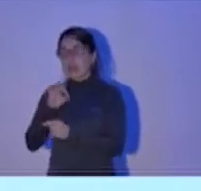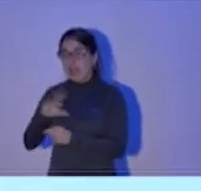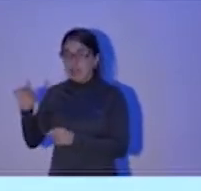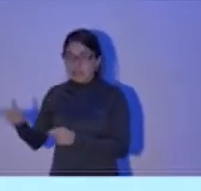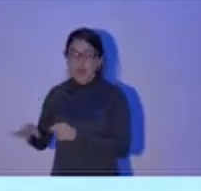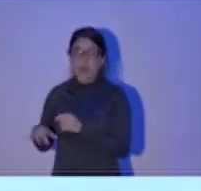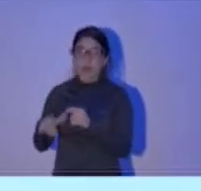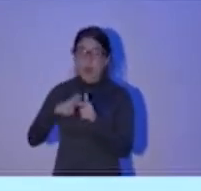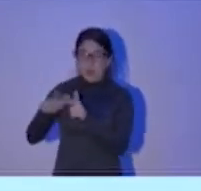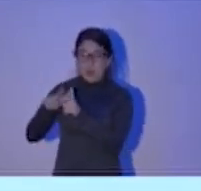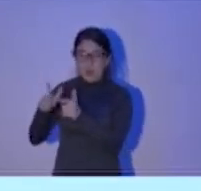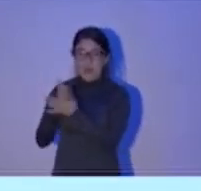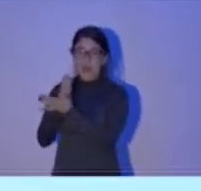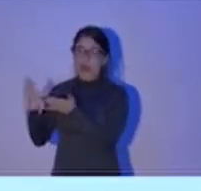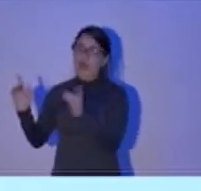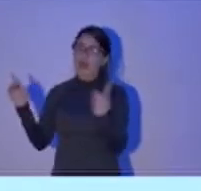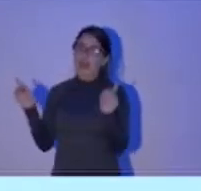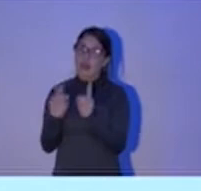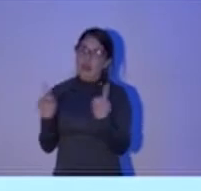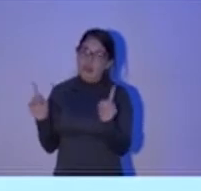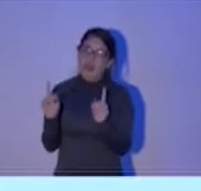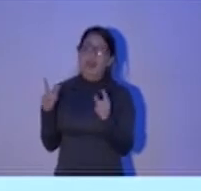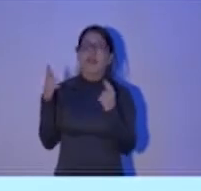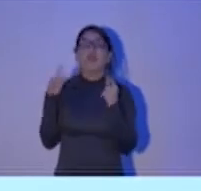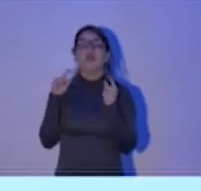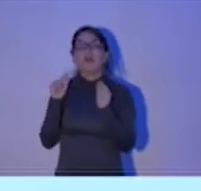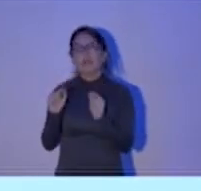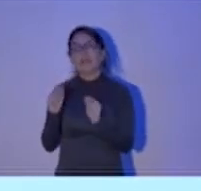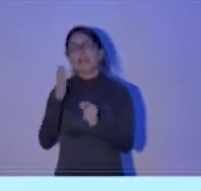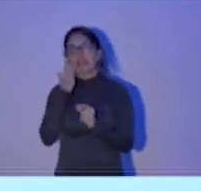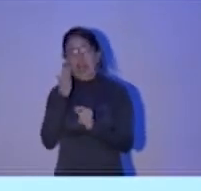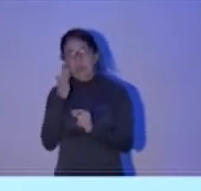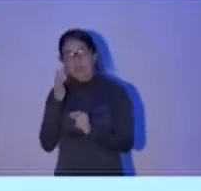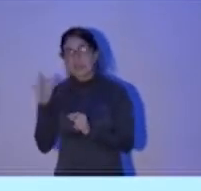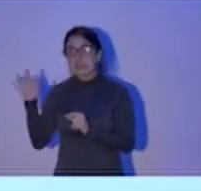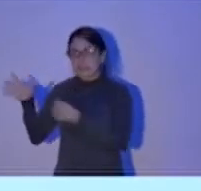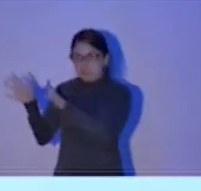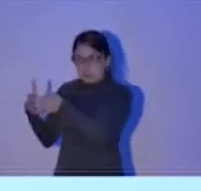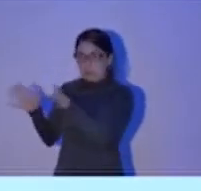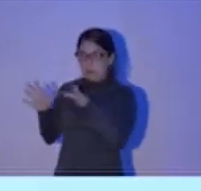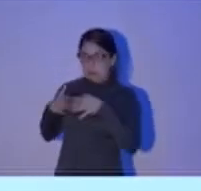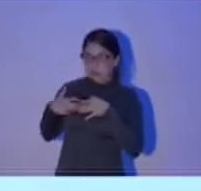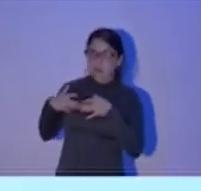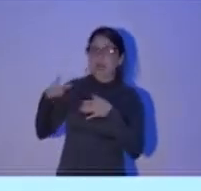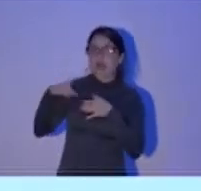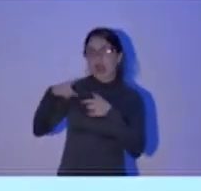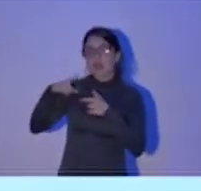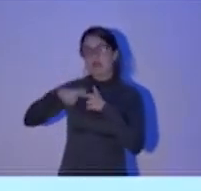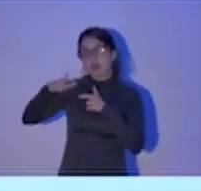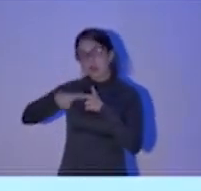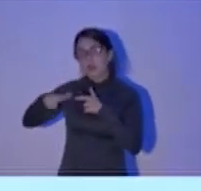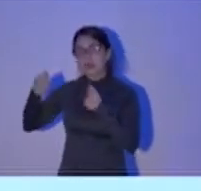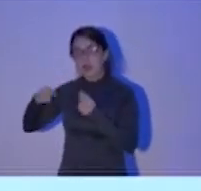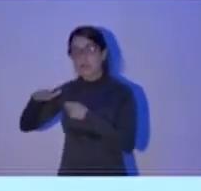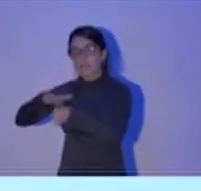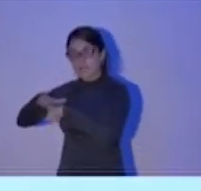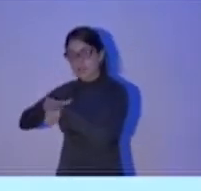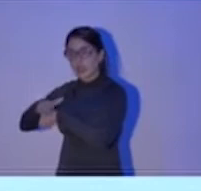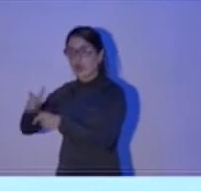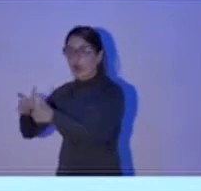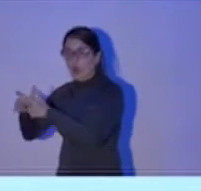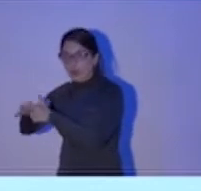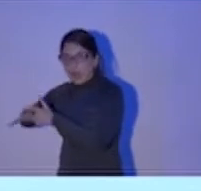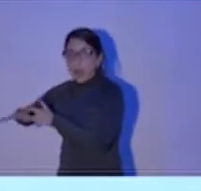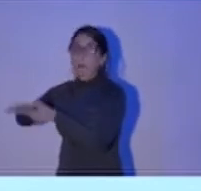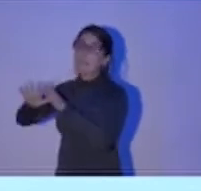isolada, mas sabendo que cada um tem as suas questões que precisam ser pensadas localmente, mas que precisa desse